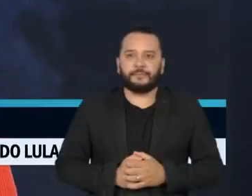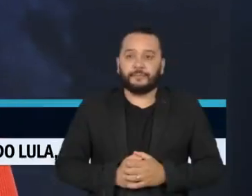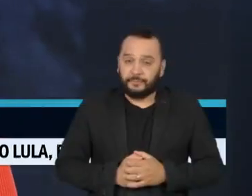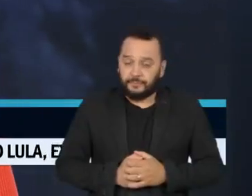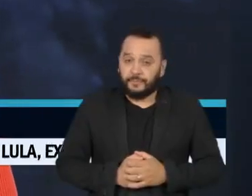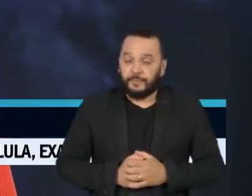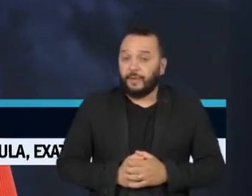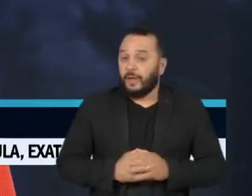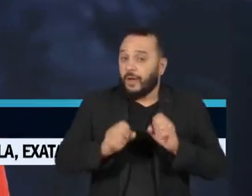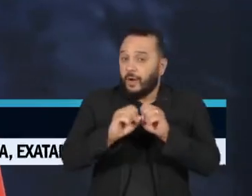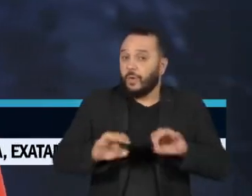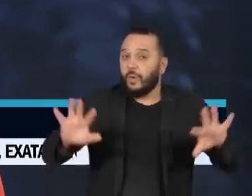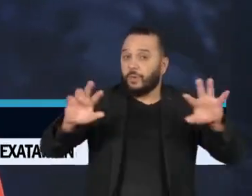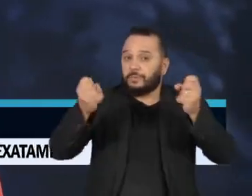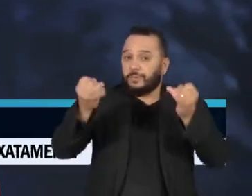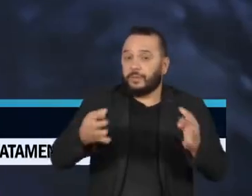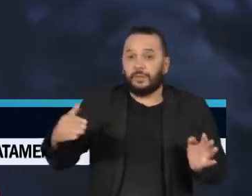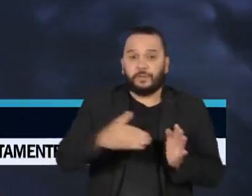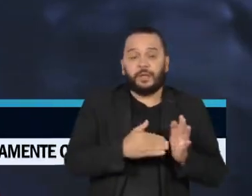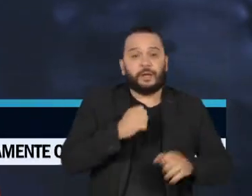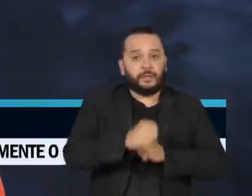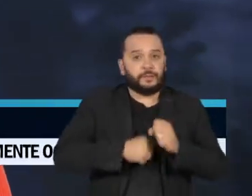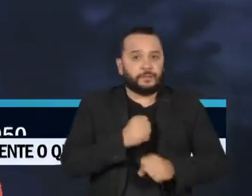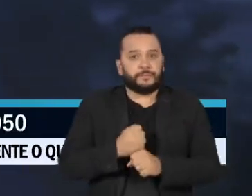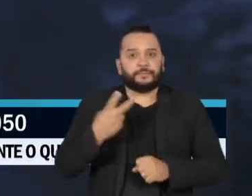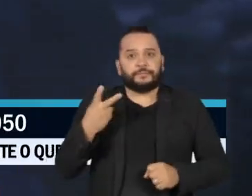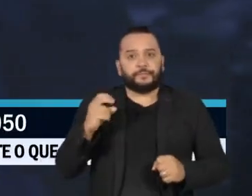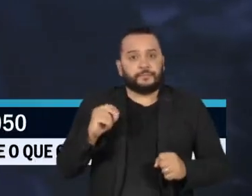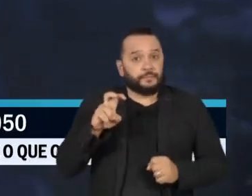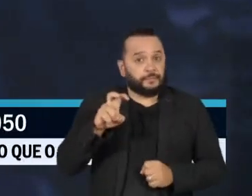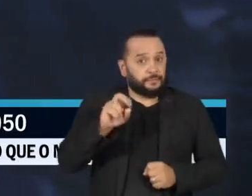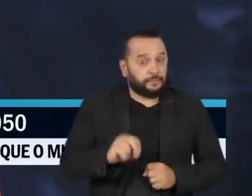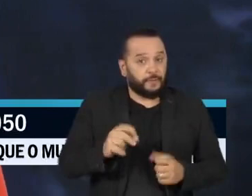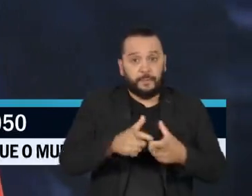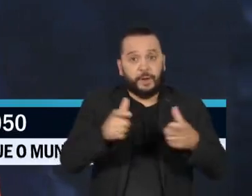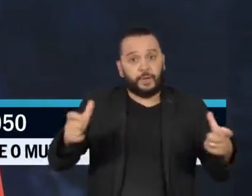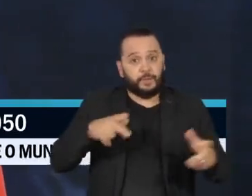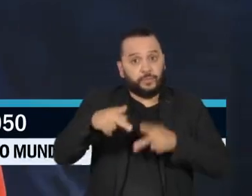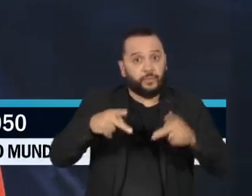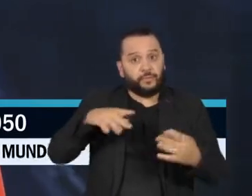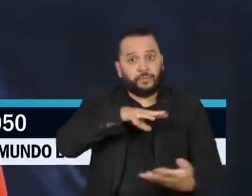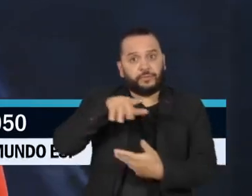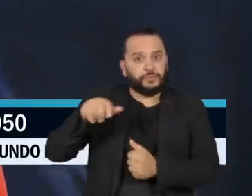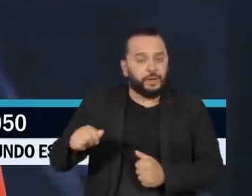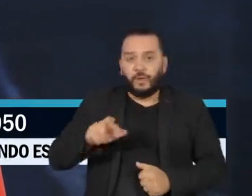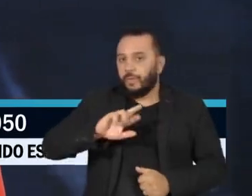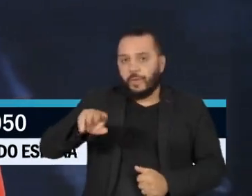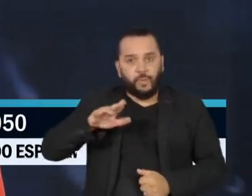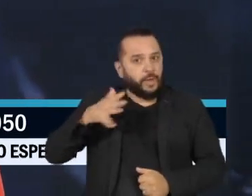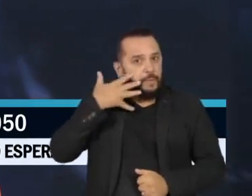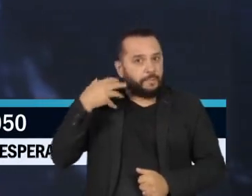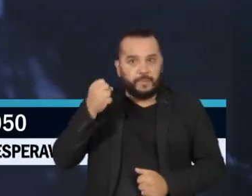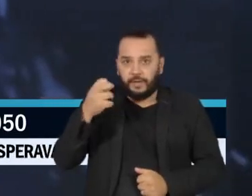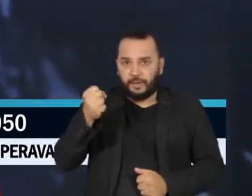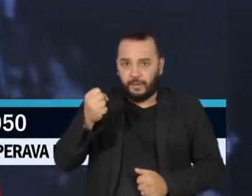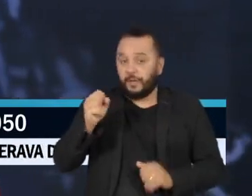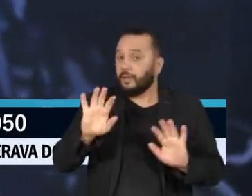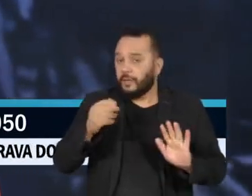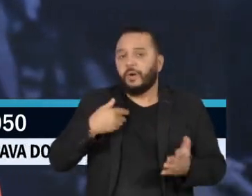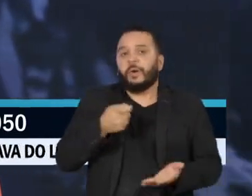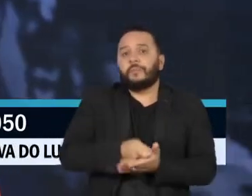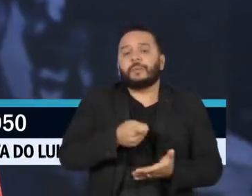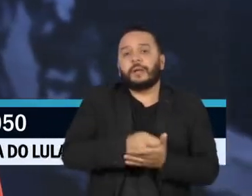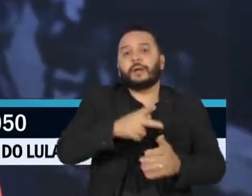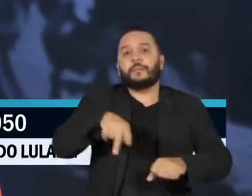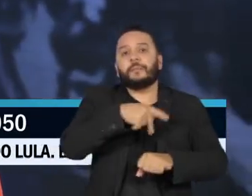Uma projeção da ONU indica que até o ano de 2050, a maioria da população mundial não será branca. Cenário que deve obrigar os